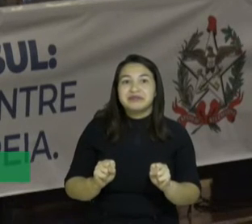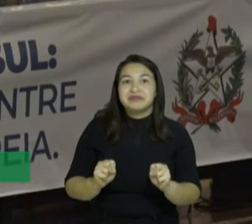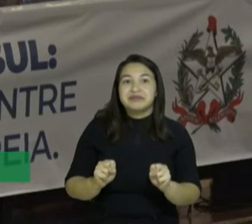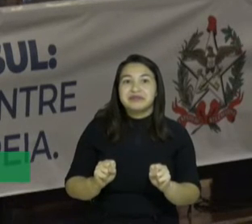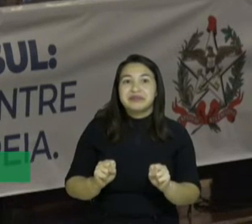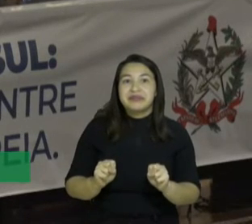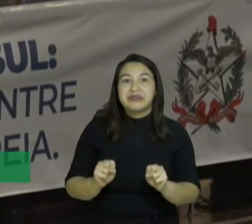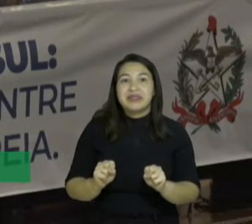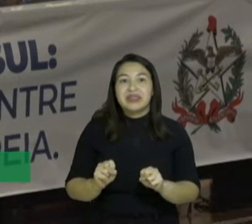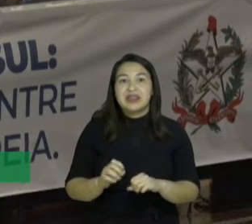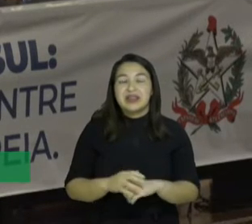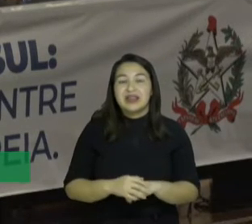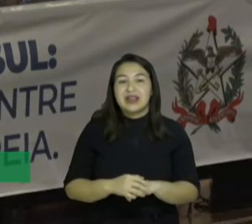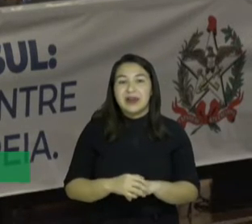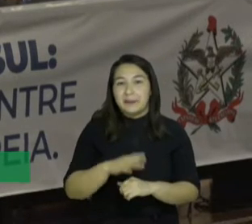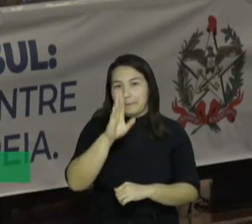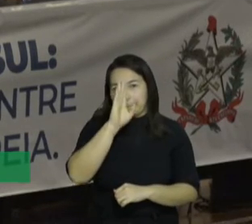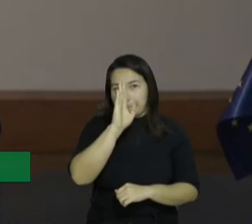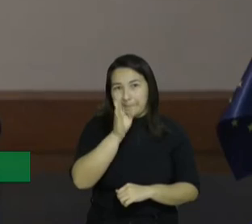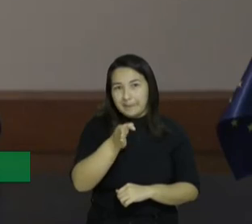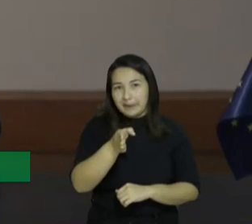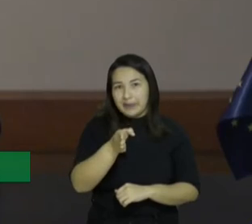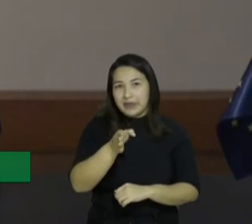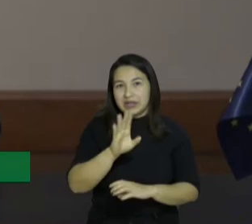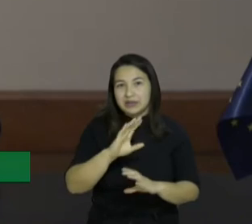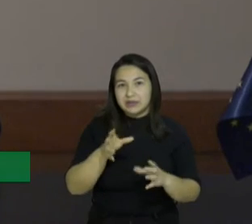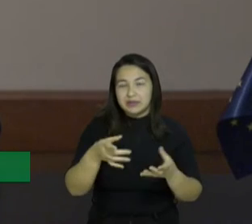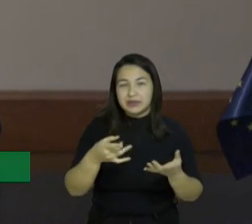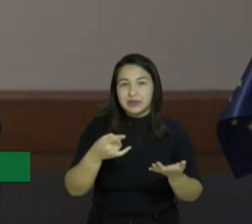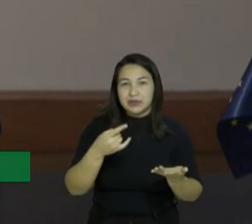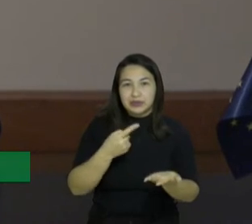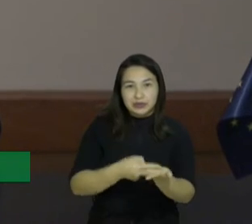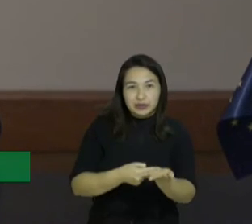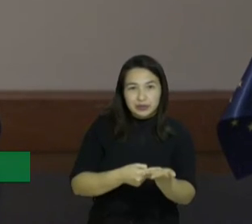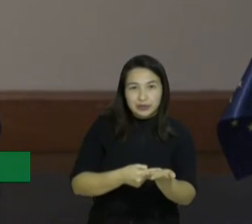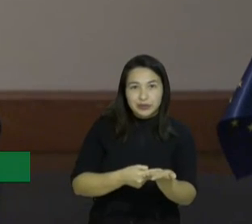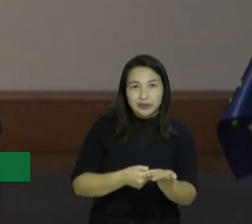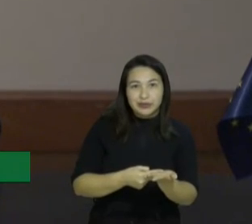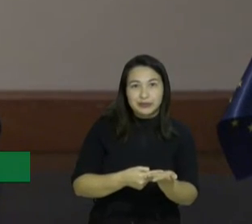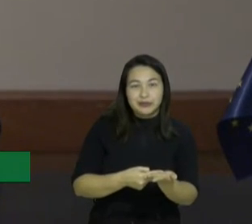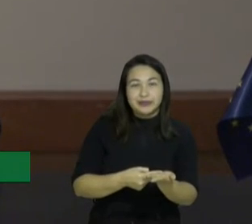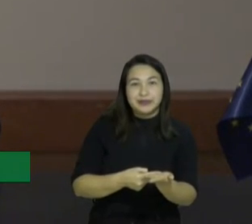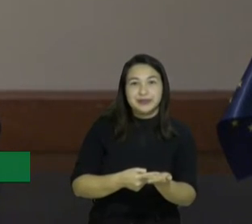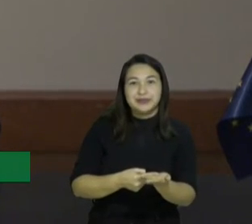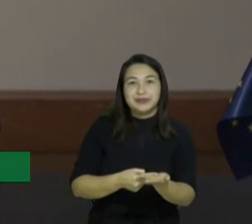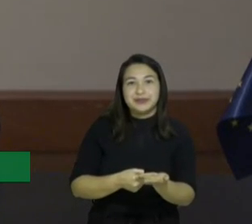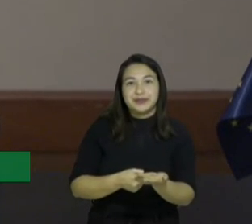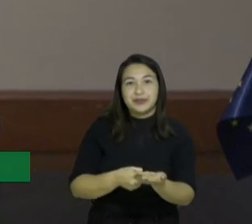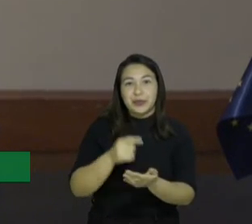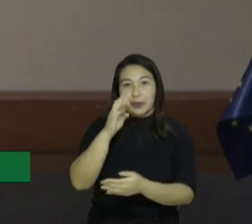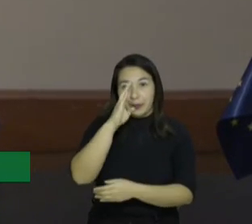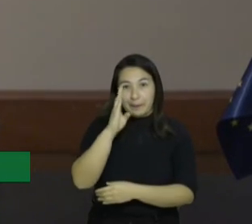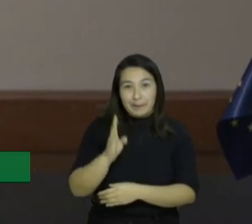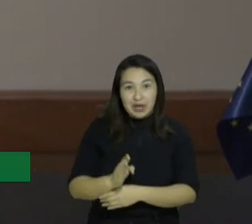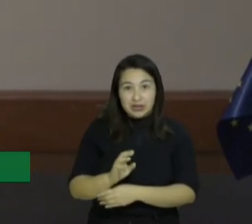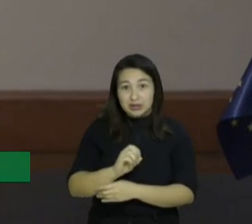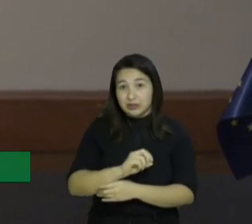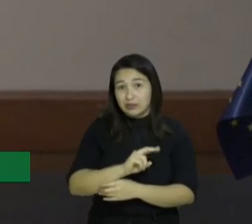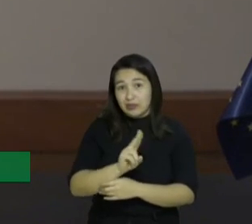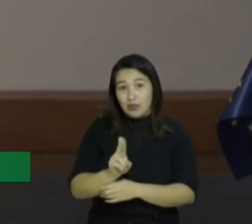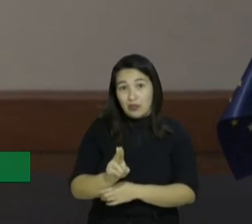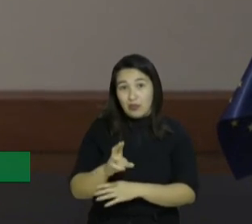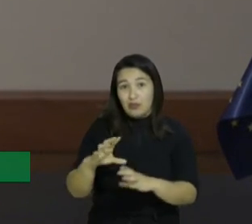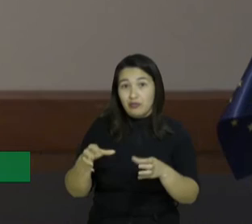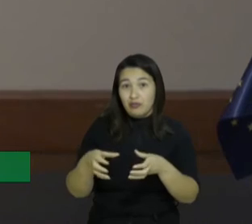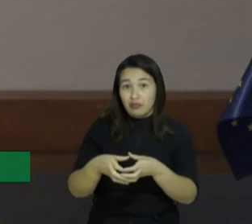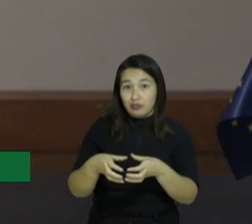o motivo pelo pelo qual o número de de acordos eh envolvendo eh o Brasil em si ou o bloco como um todo